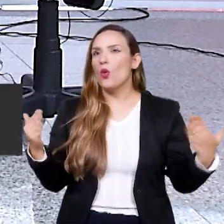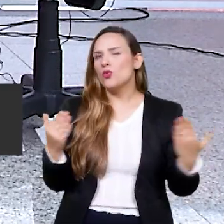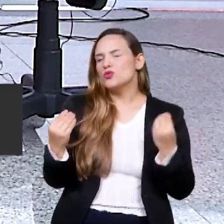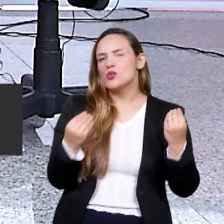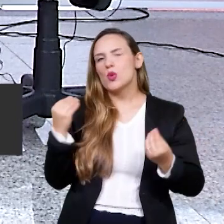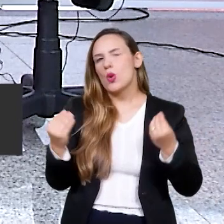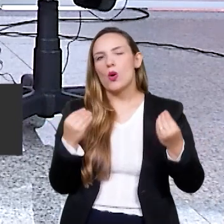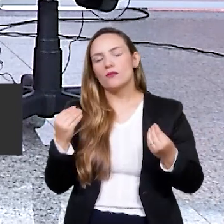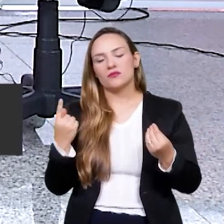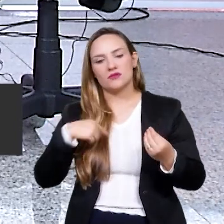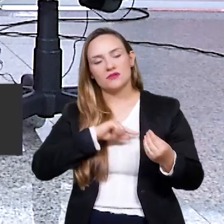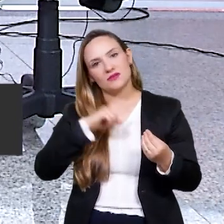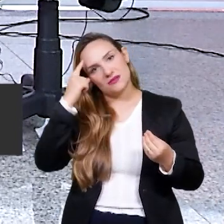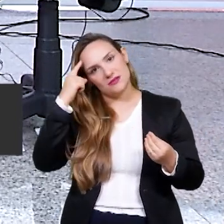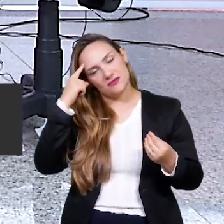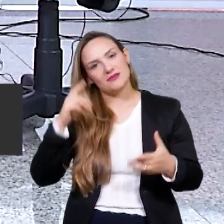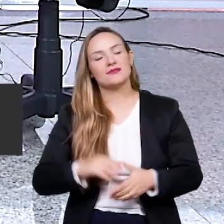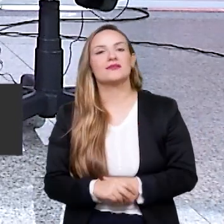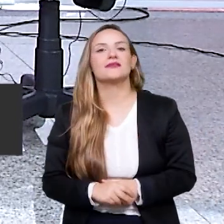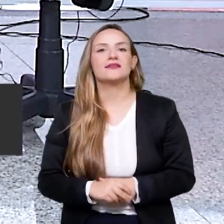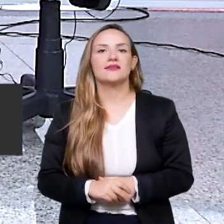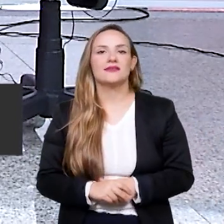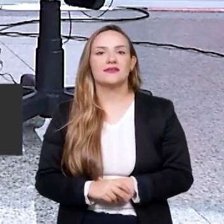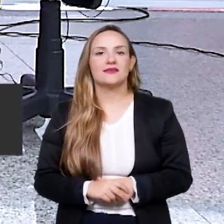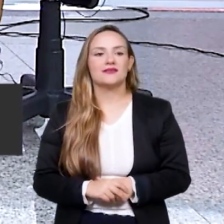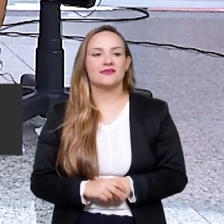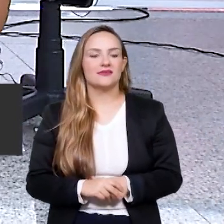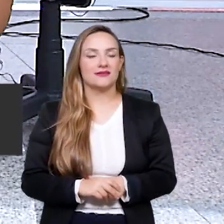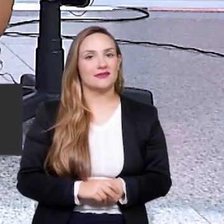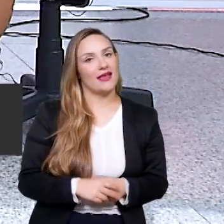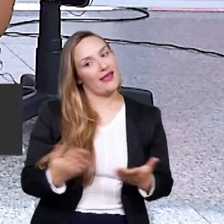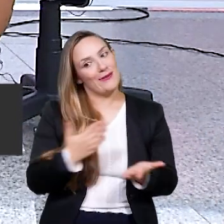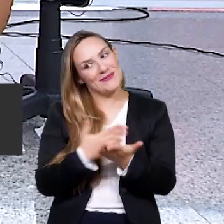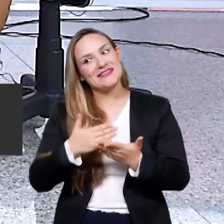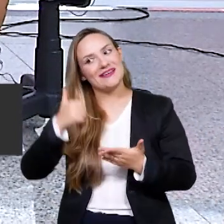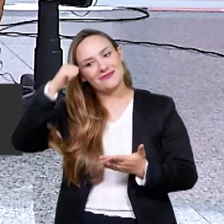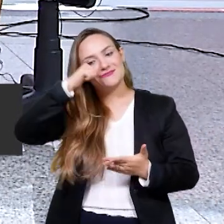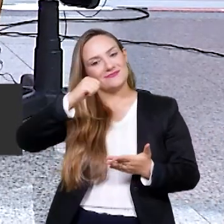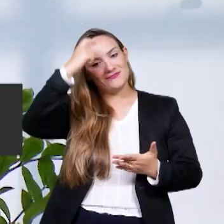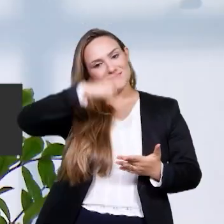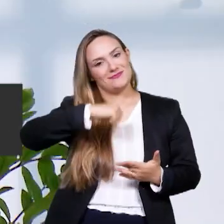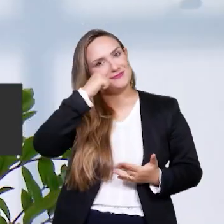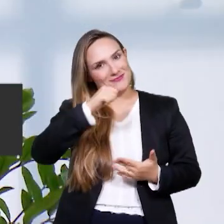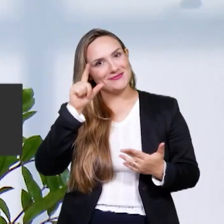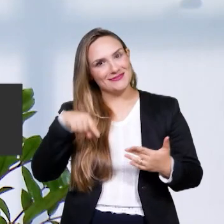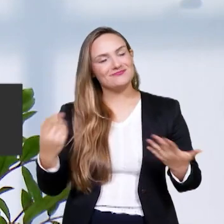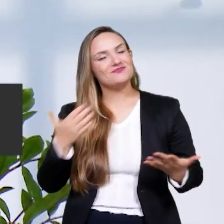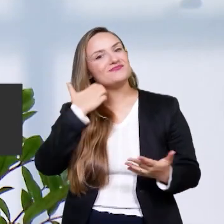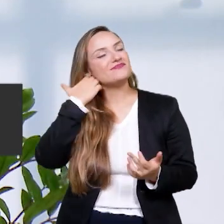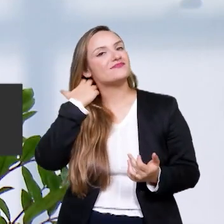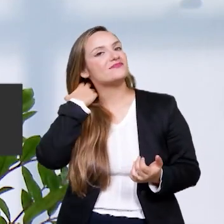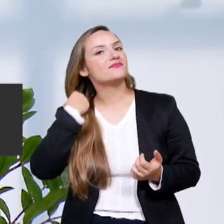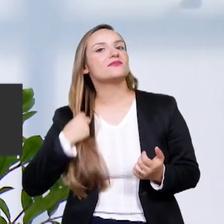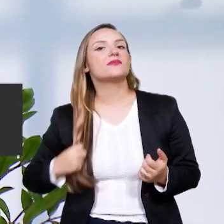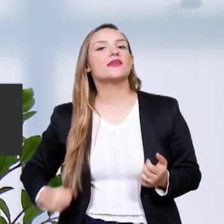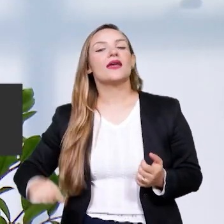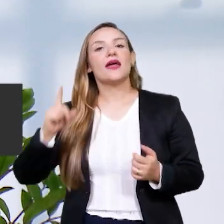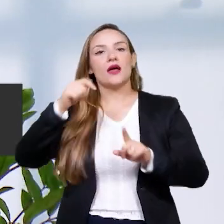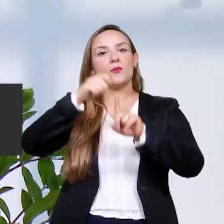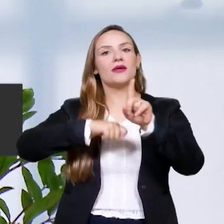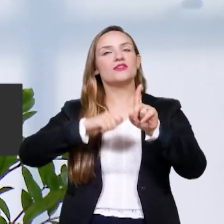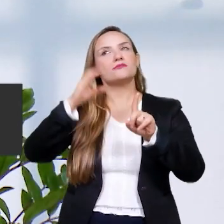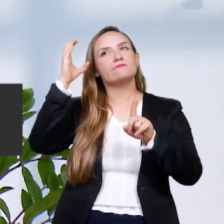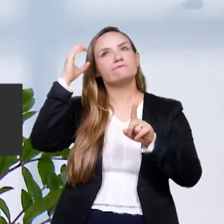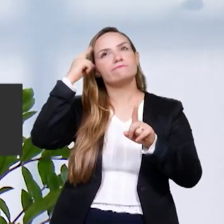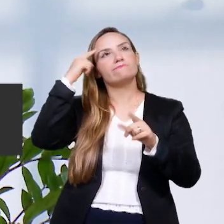Quem? Silvia? Vamos começar pelas mulheres. Eu quero ouvir dos dois. Né? Sim. Bom, é um mês em que nós falamos que é um mês